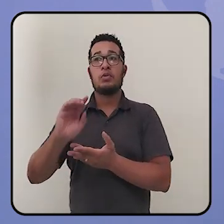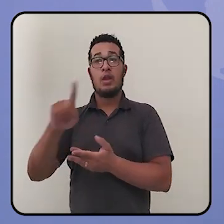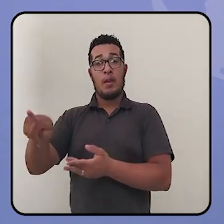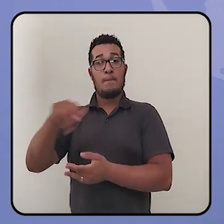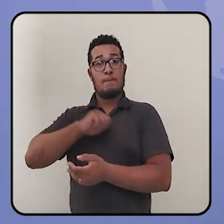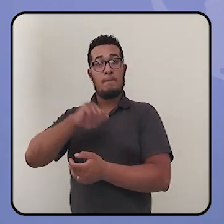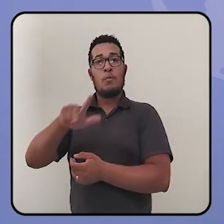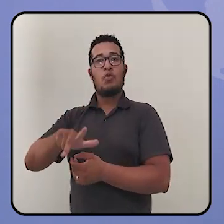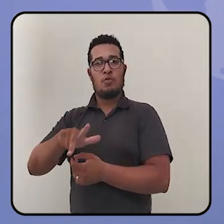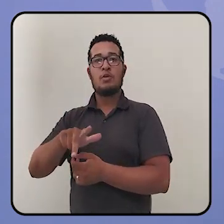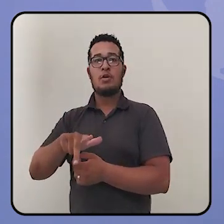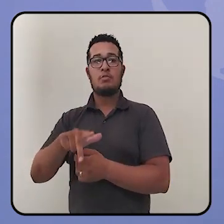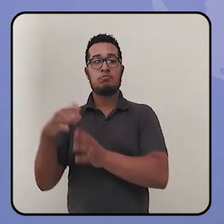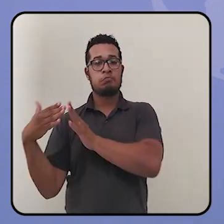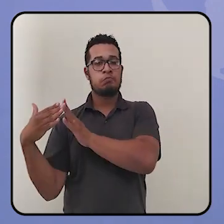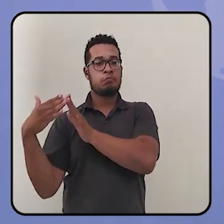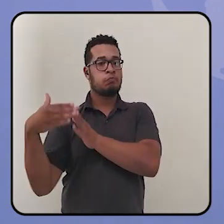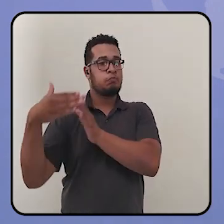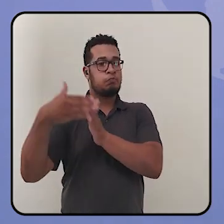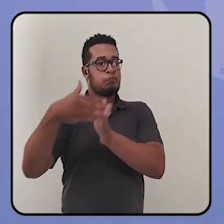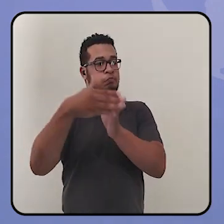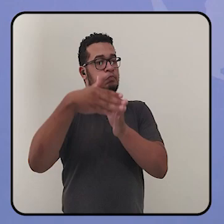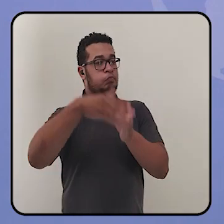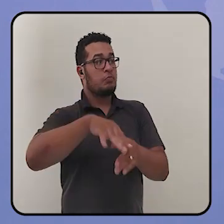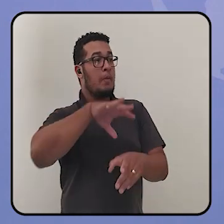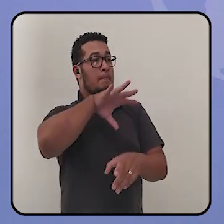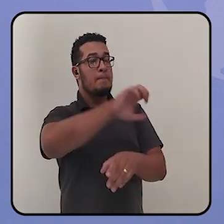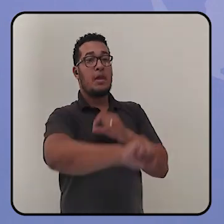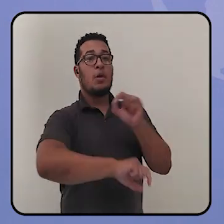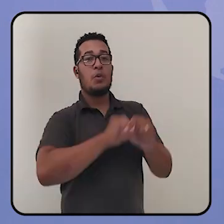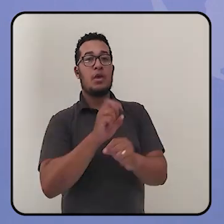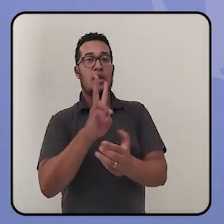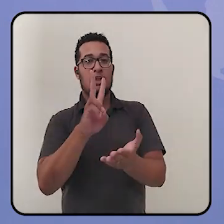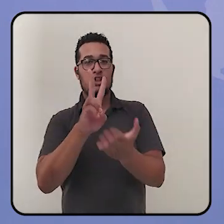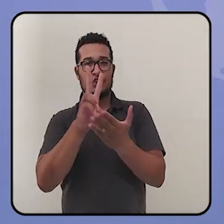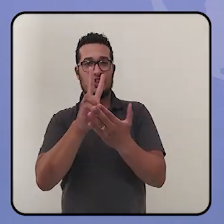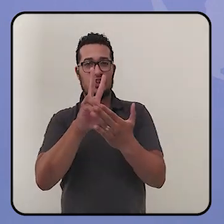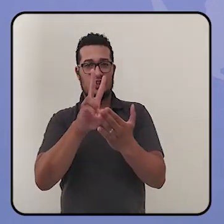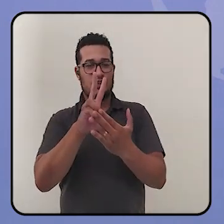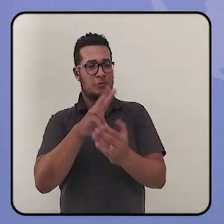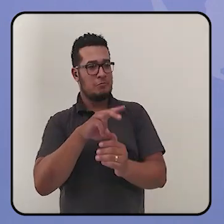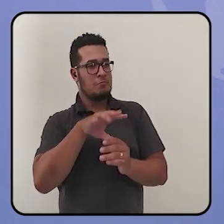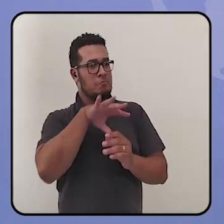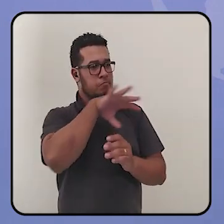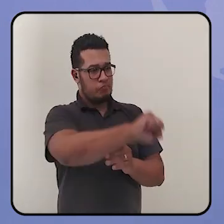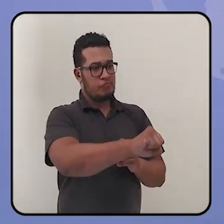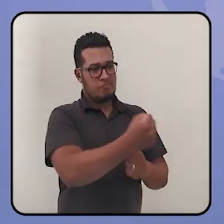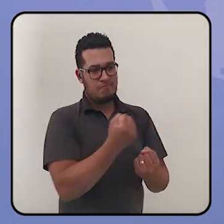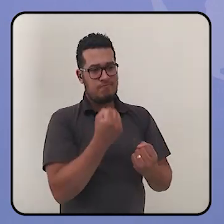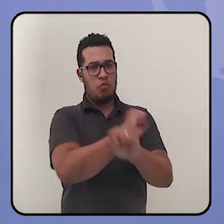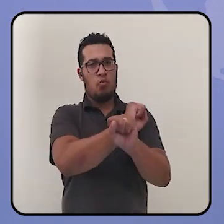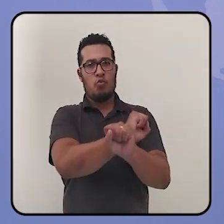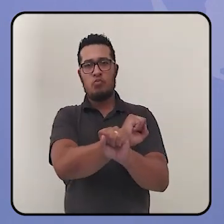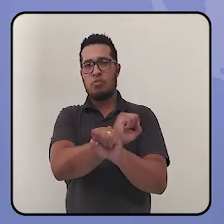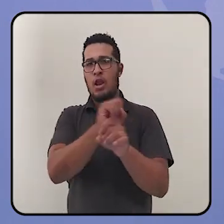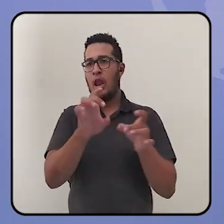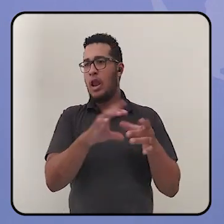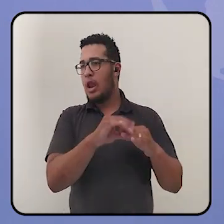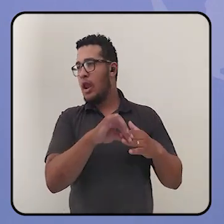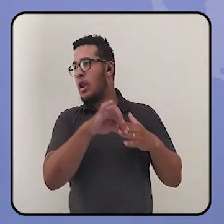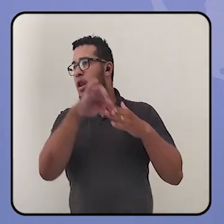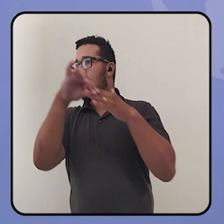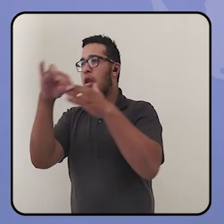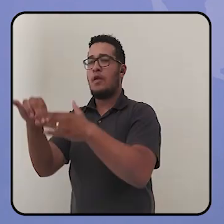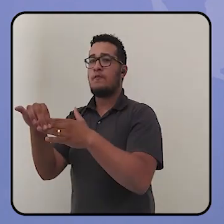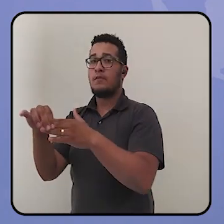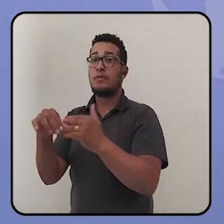muito importante para que possamos compreender como viviam as pessoas, o que eles usavam, onde eles moravam, o que eles comiam. Então esses